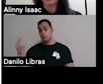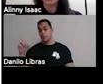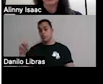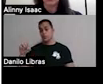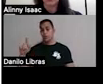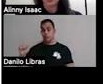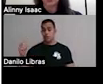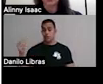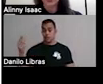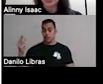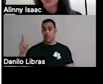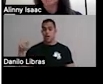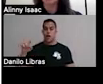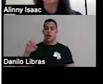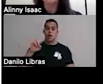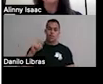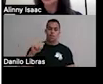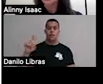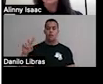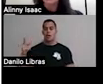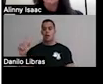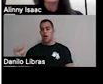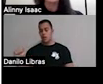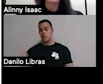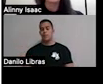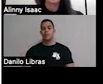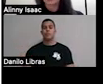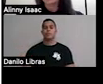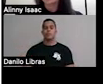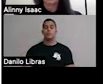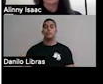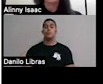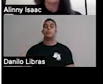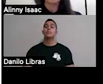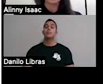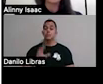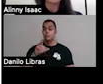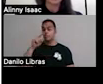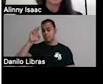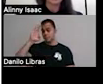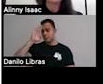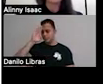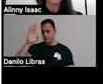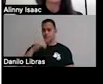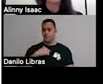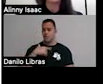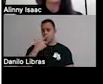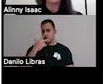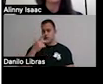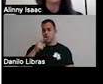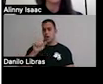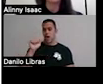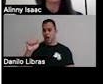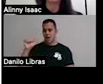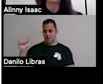ácido docosahexanoico, né, o DHA. Esses ácidos graxos, especialmente, eu vou chamar a atenção para o ácido araquidônico, né,